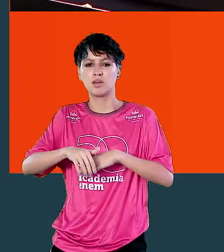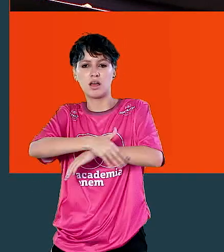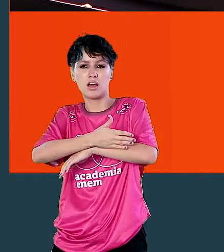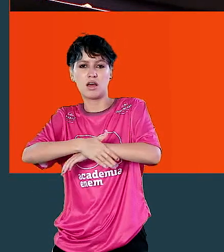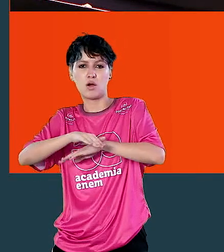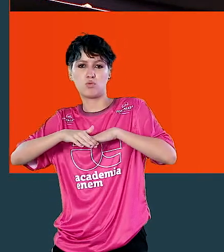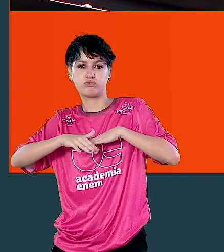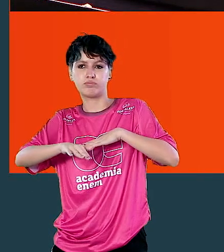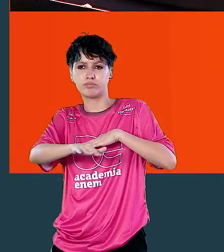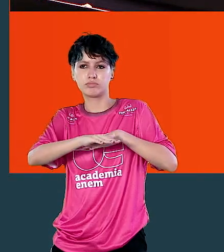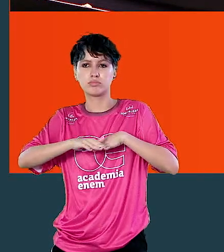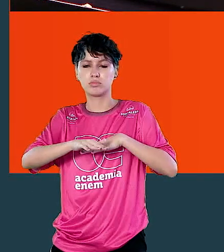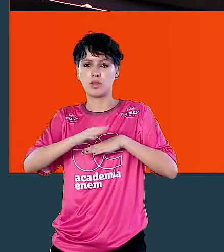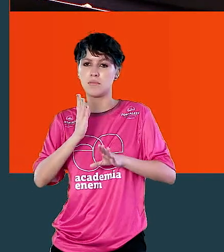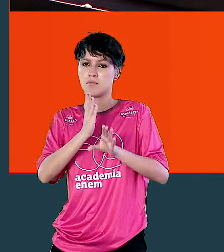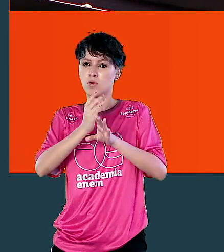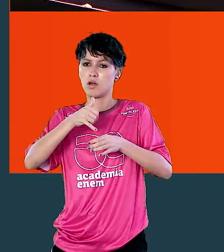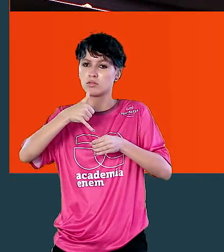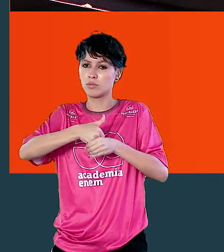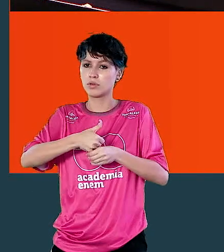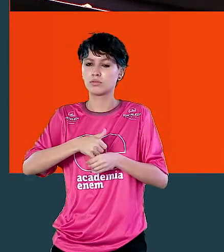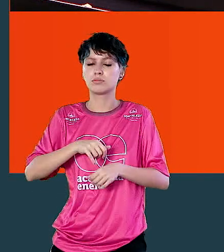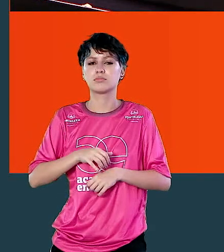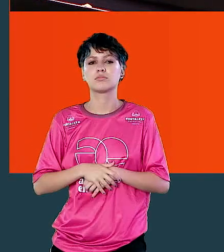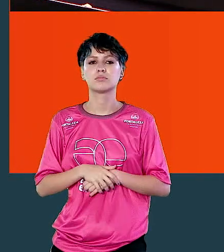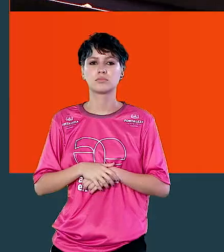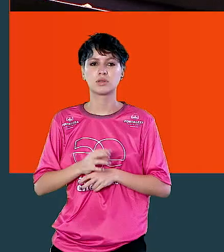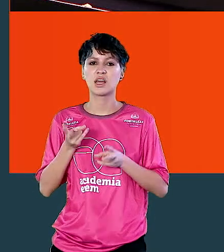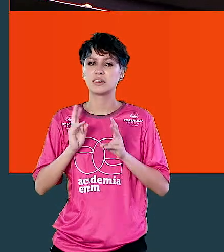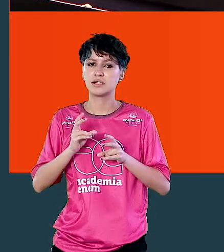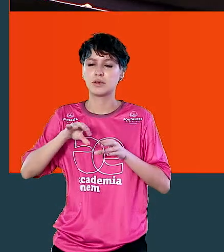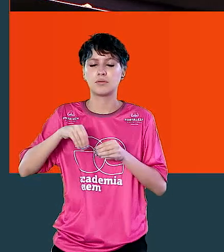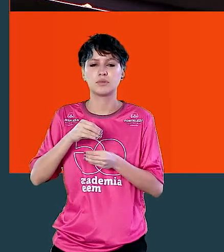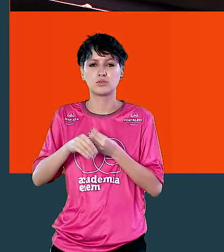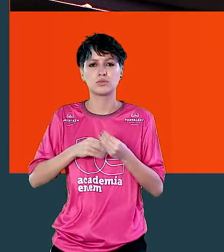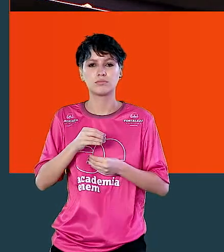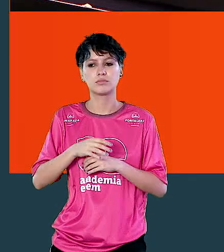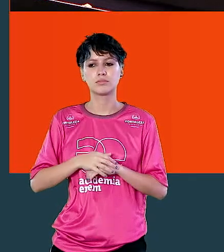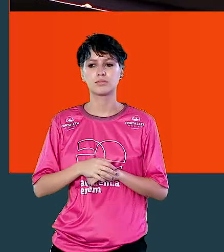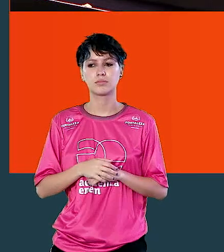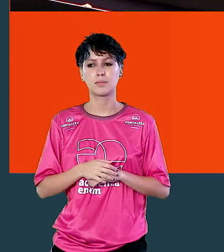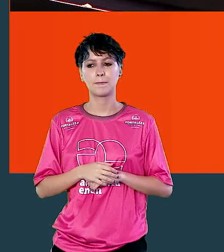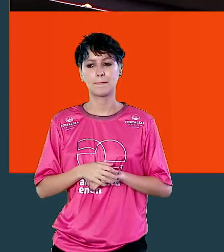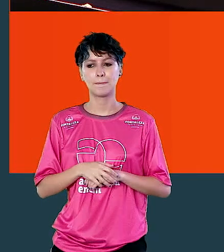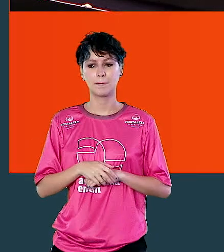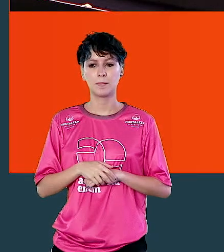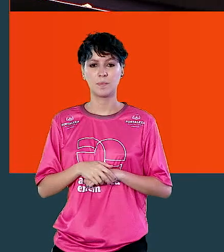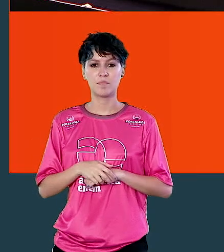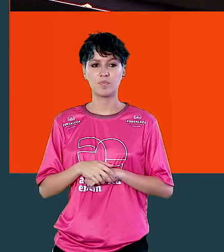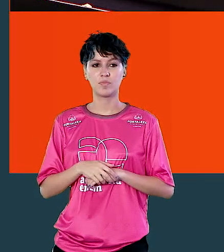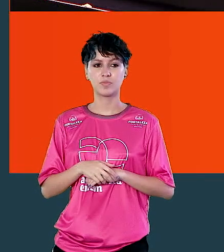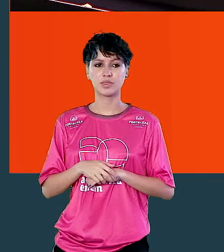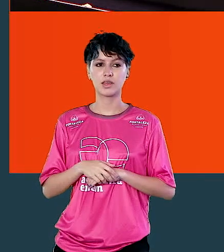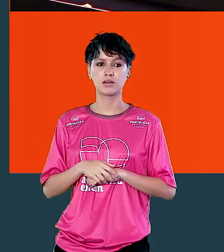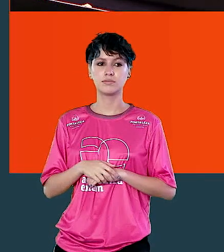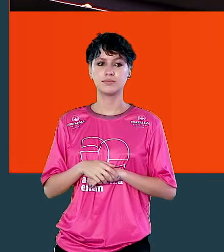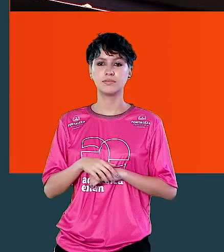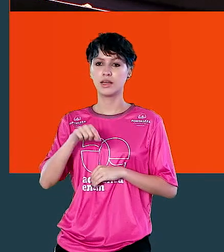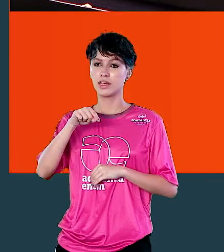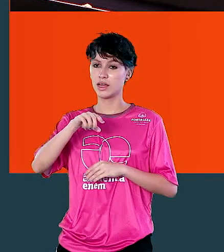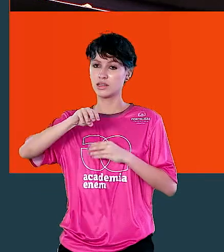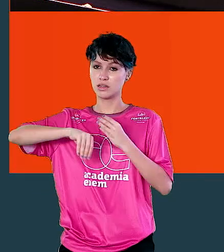Só que, Ed, vem tudo daquela mistura, todas daquela mistura. Só que é uma mistura. A mistura é uma união de